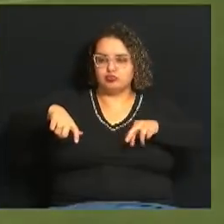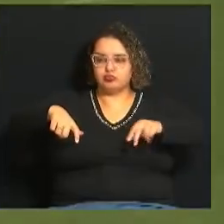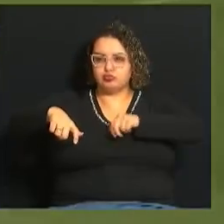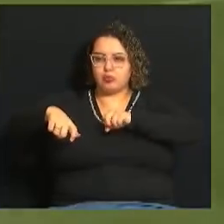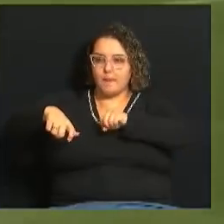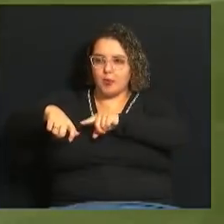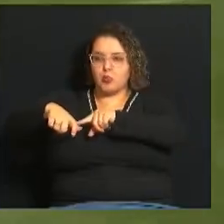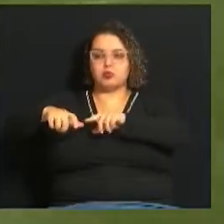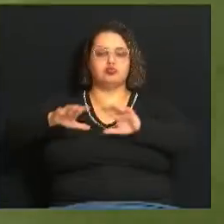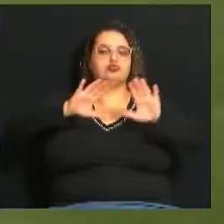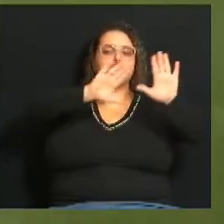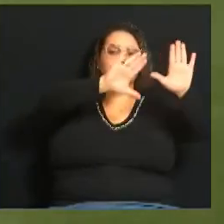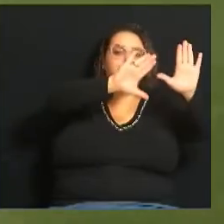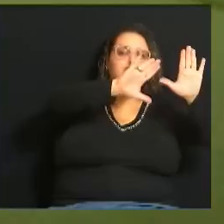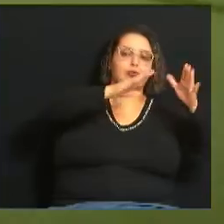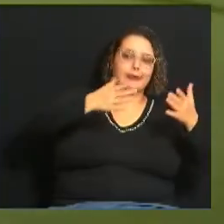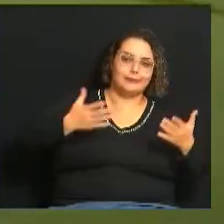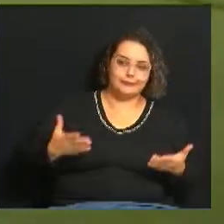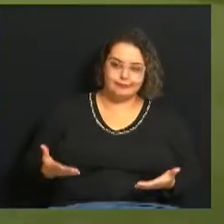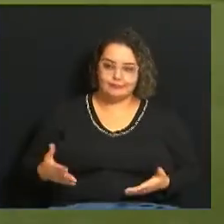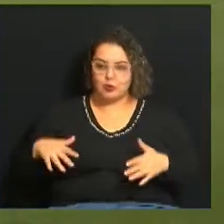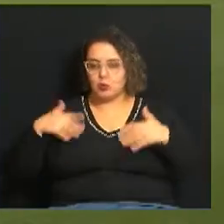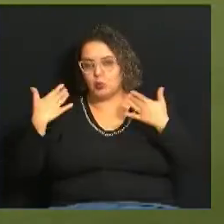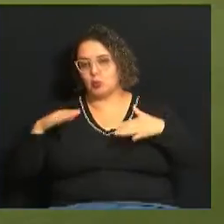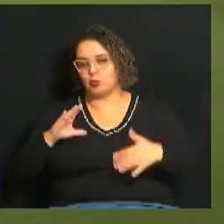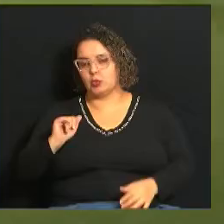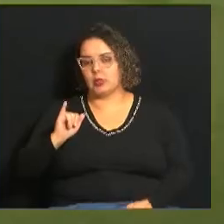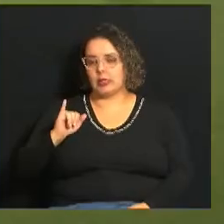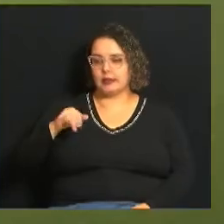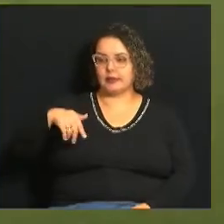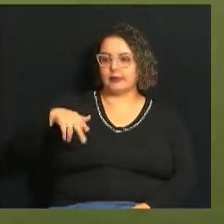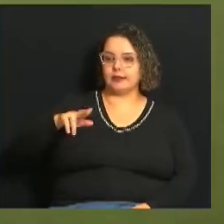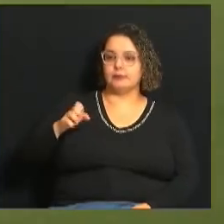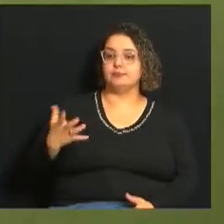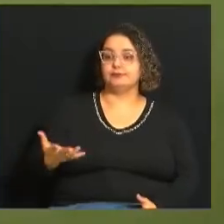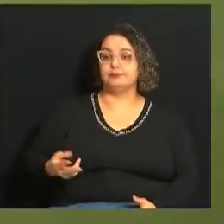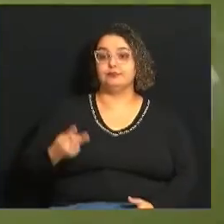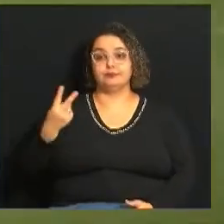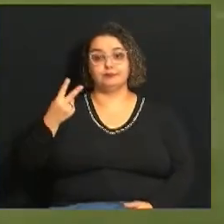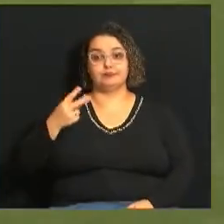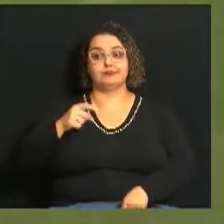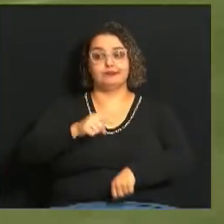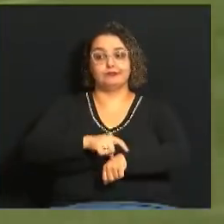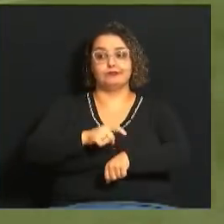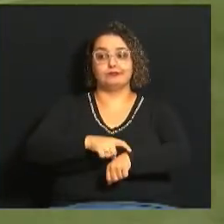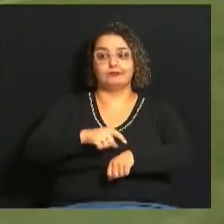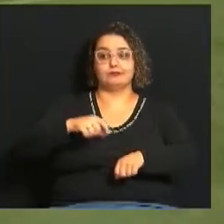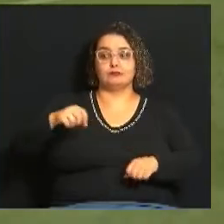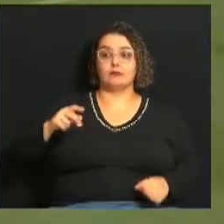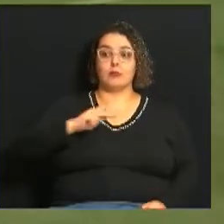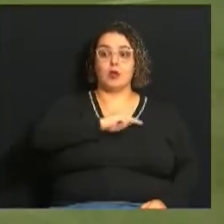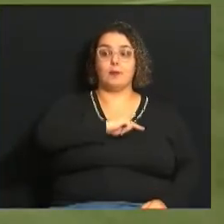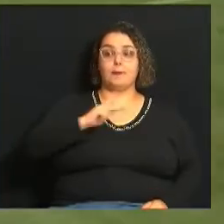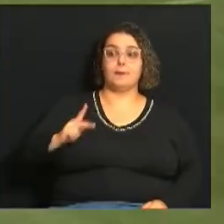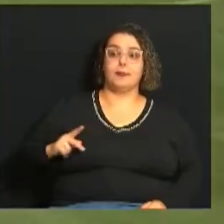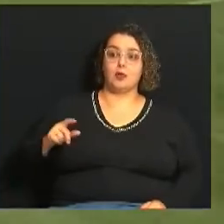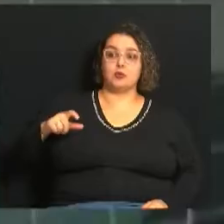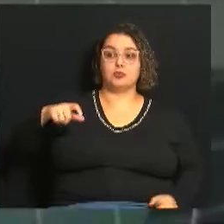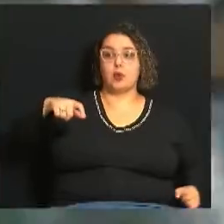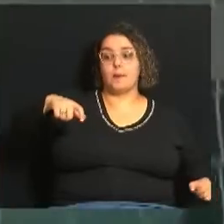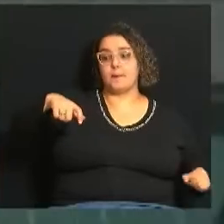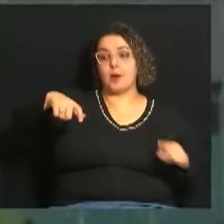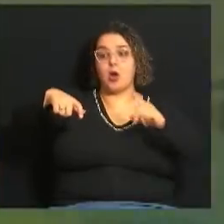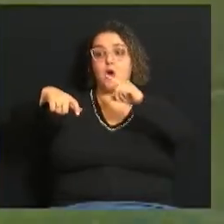parou no goleiro Kaique França. No segundo tempo, aos 5 minutos, a Ponte chegou pela primeira vez neste chute